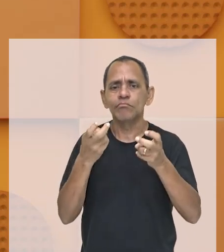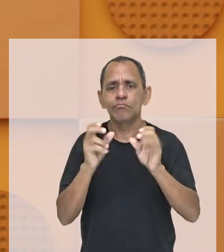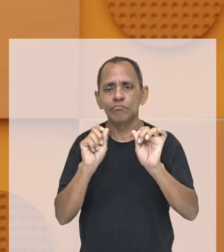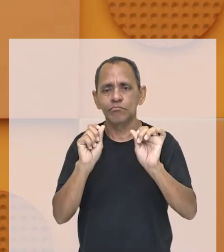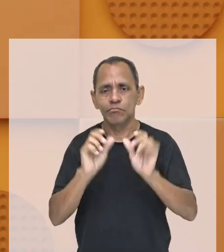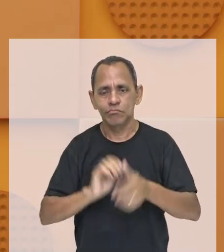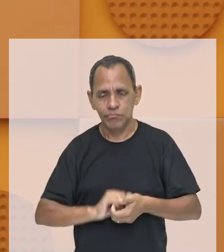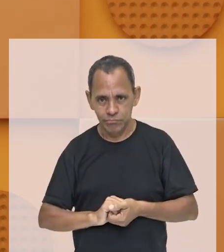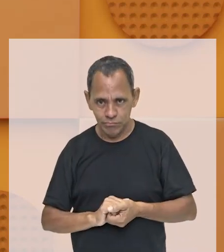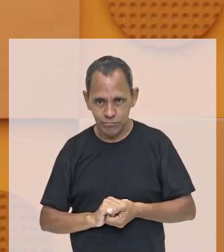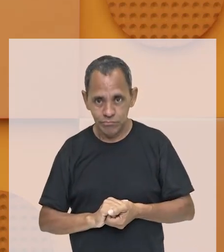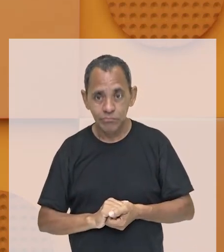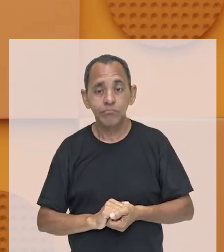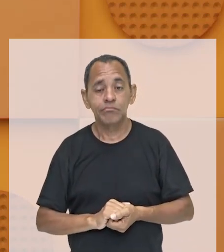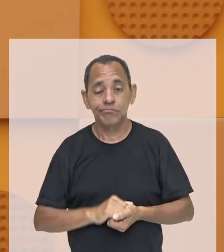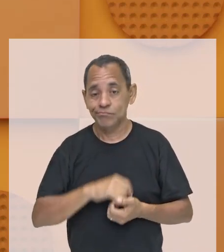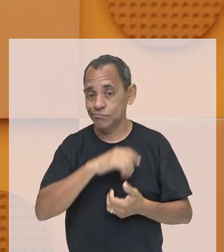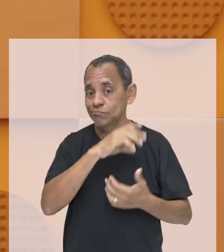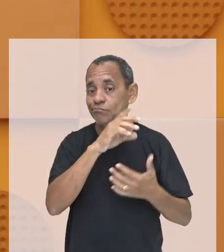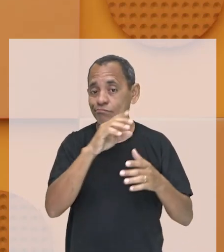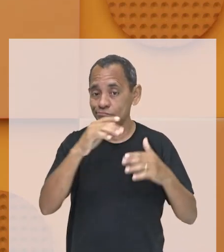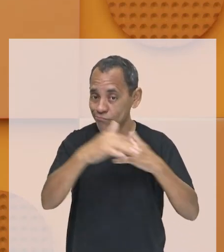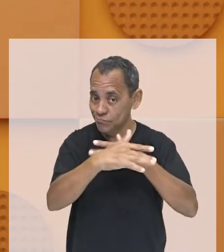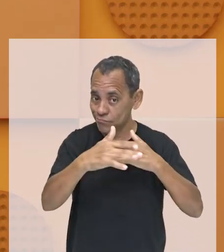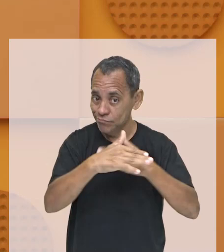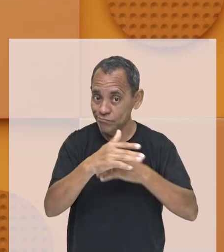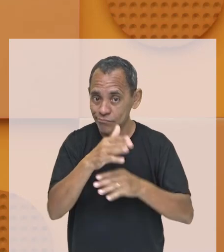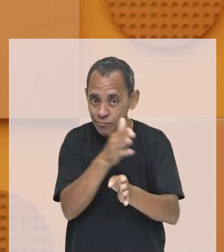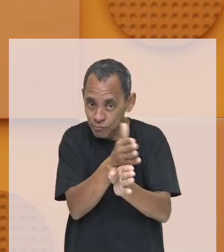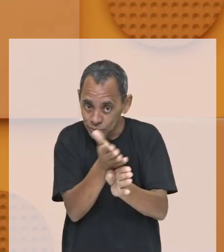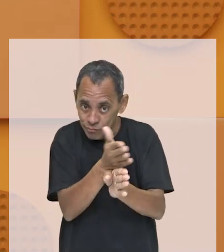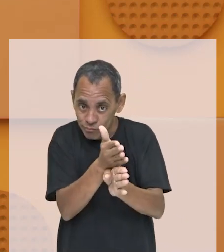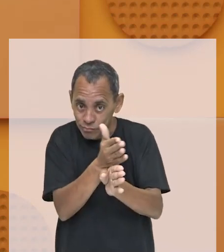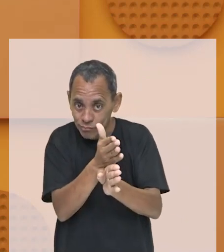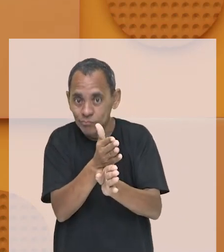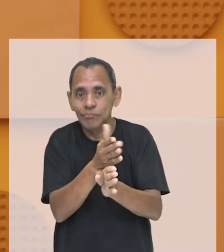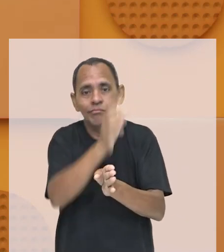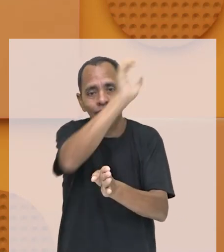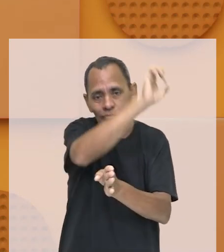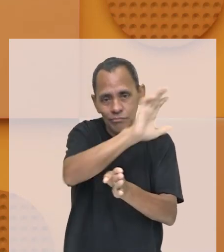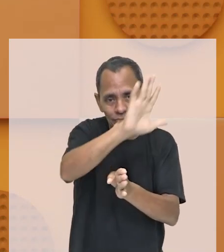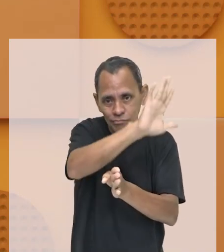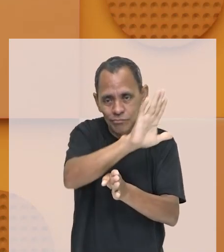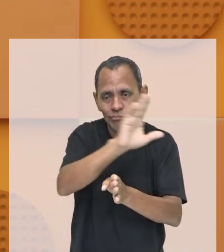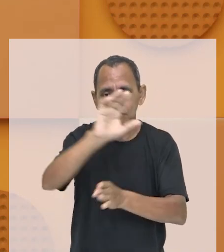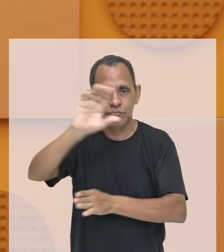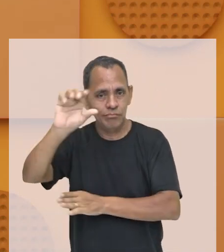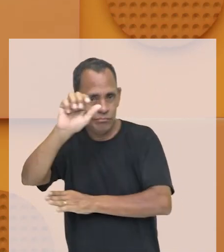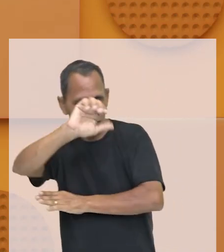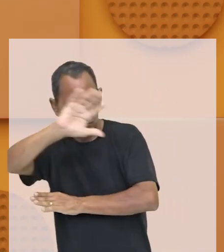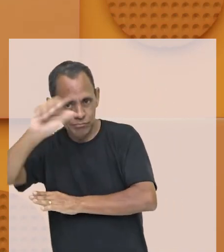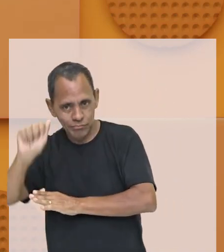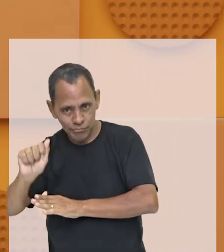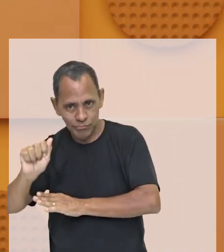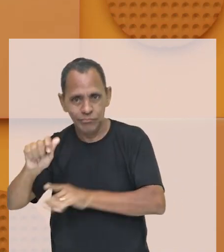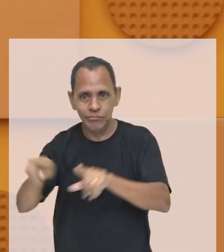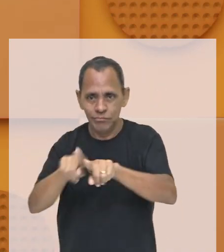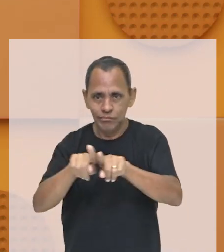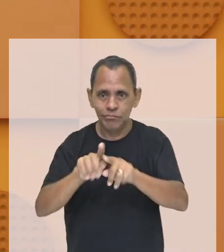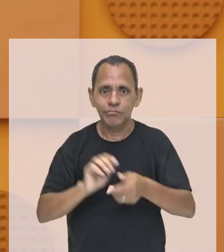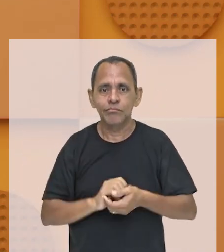Então, Istambul, que é uma cidade na fronteira entre Europa e Ásia, localiza-se